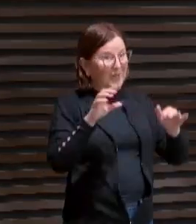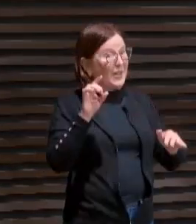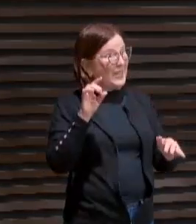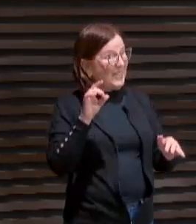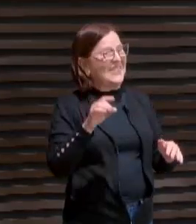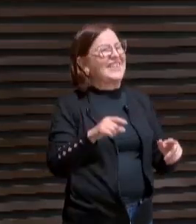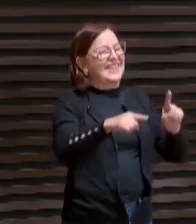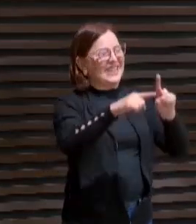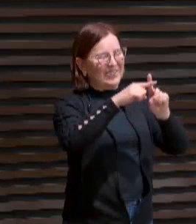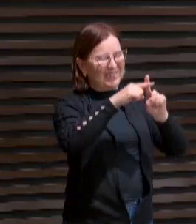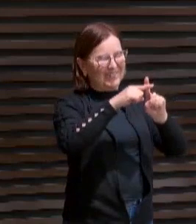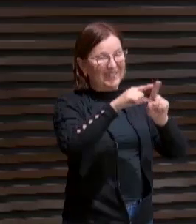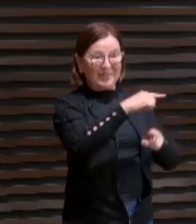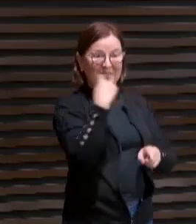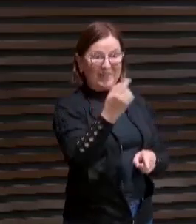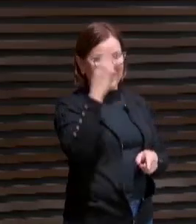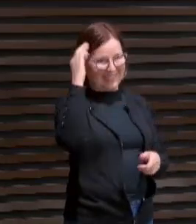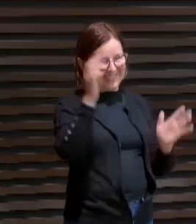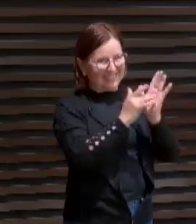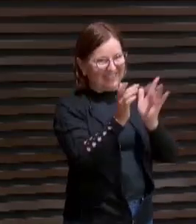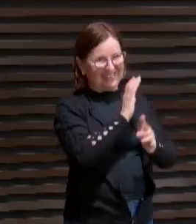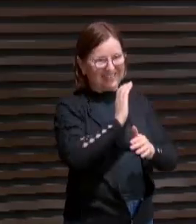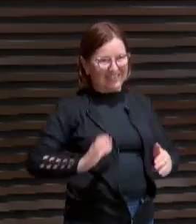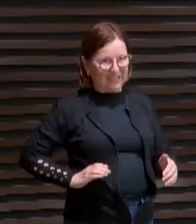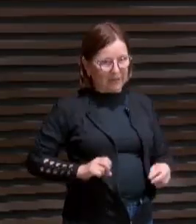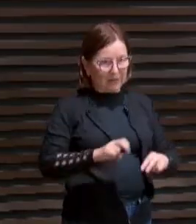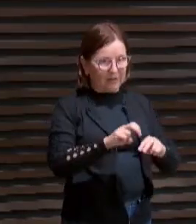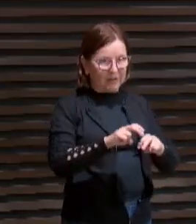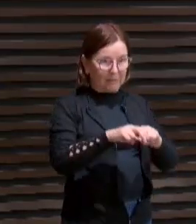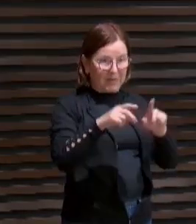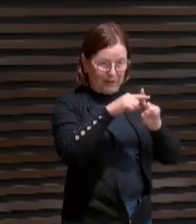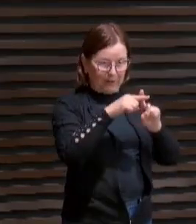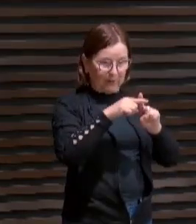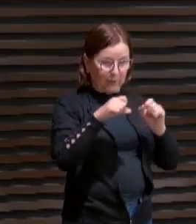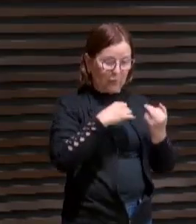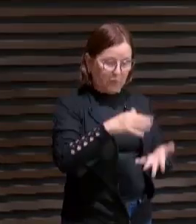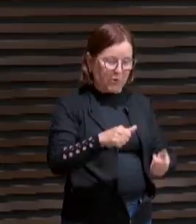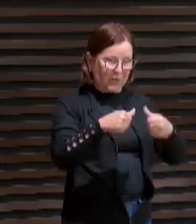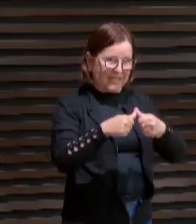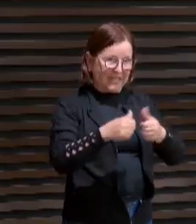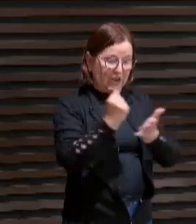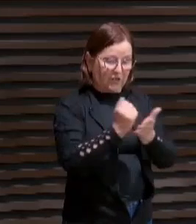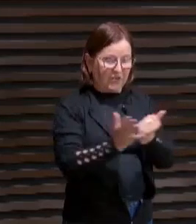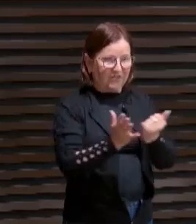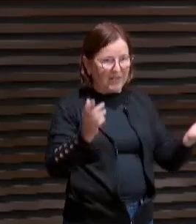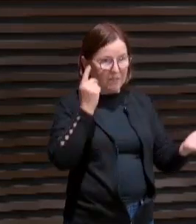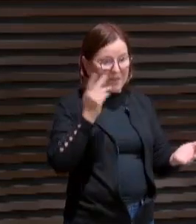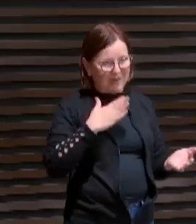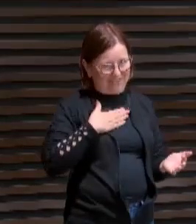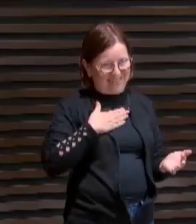nosso Senhor Jesus Cristo, pela qual o mundo está crucificado para mim e eu para o